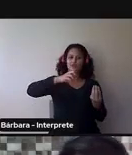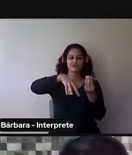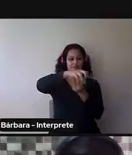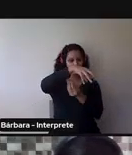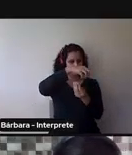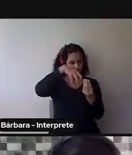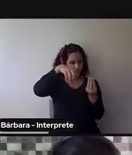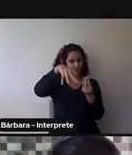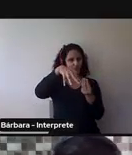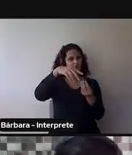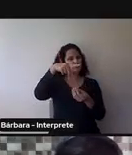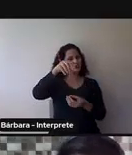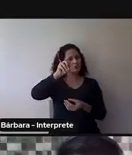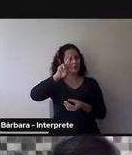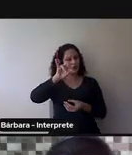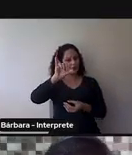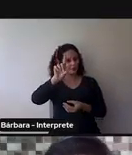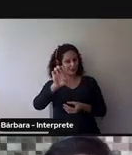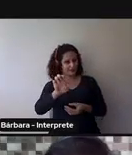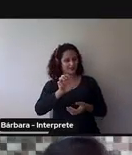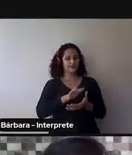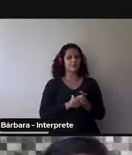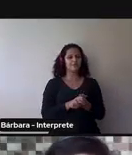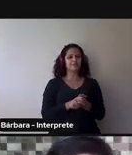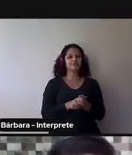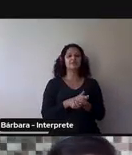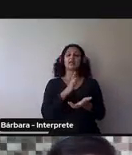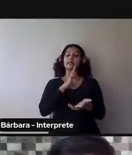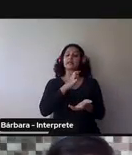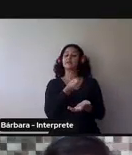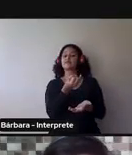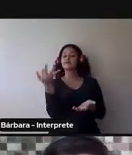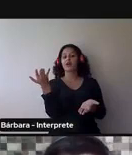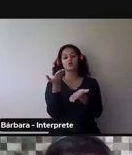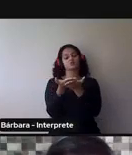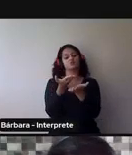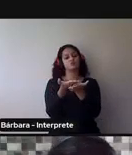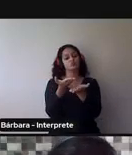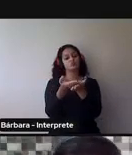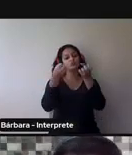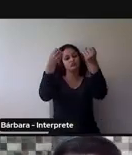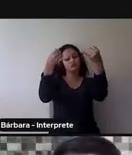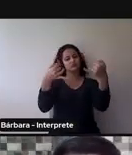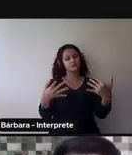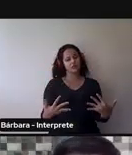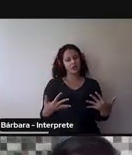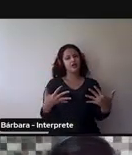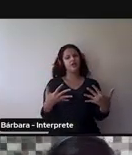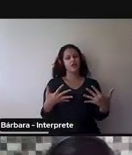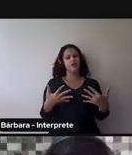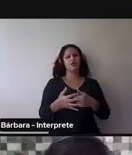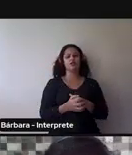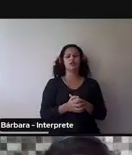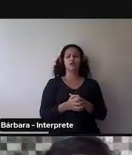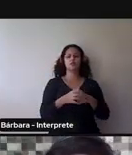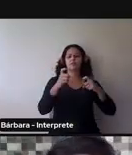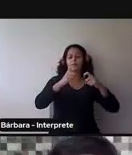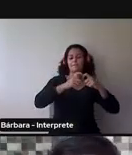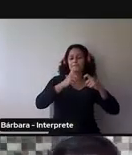eles têm vários estudos relatando desenvolvimento para fitoterápicos,